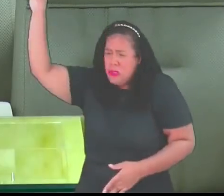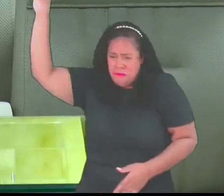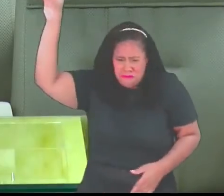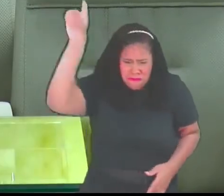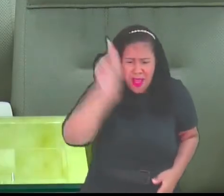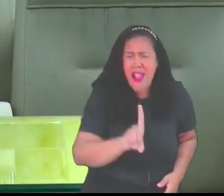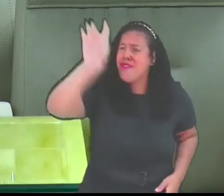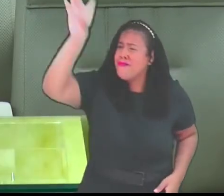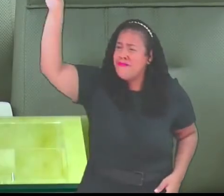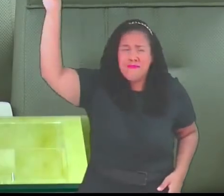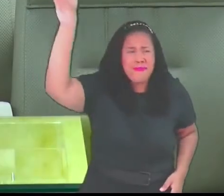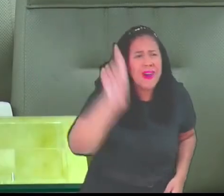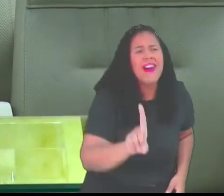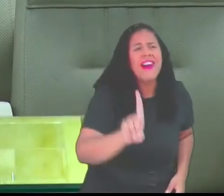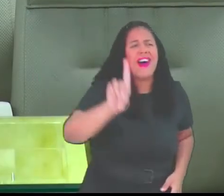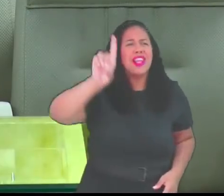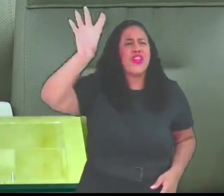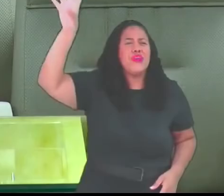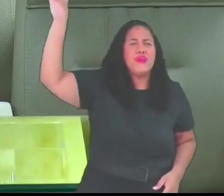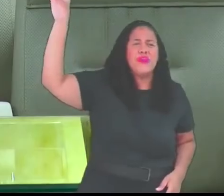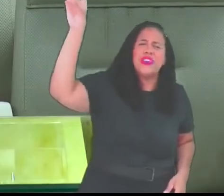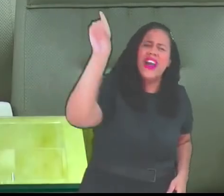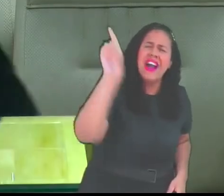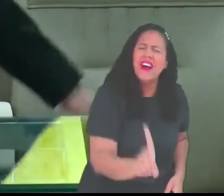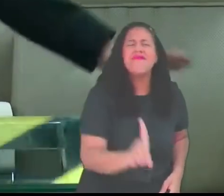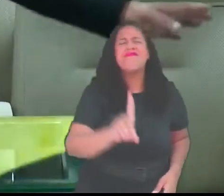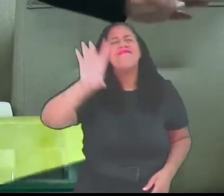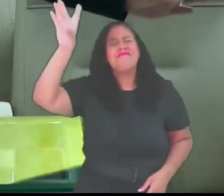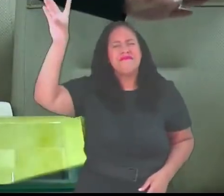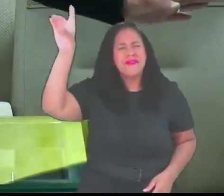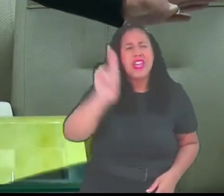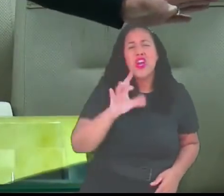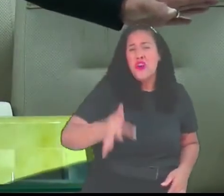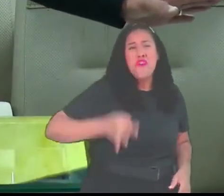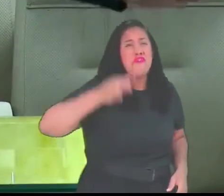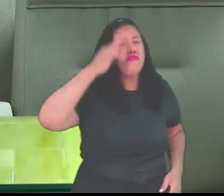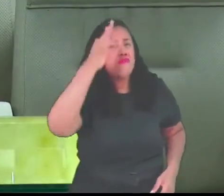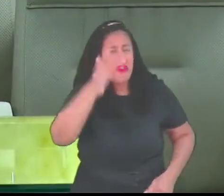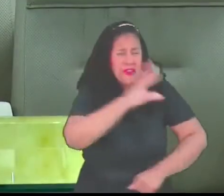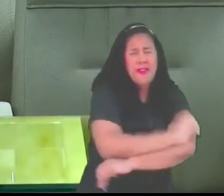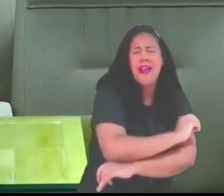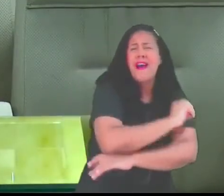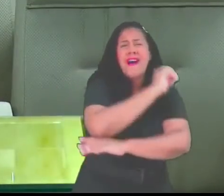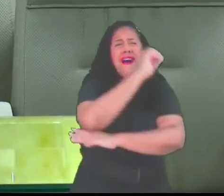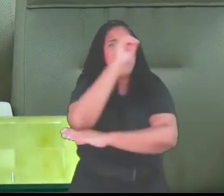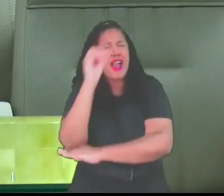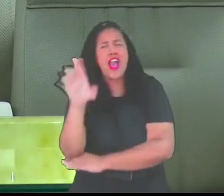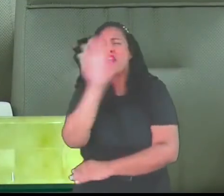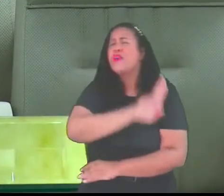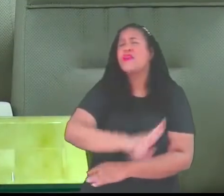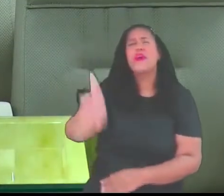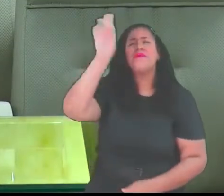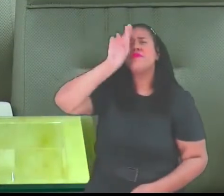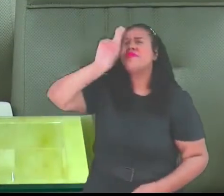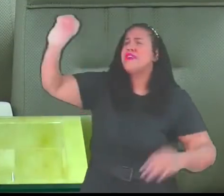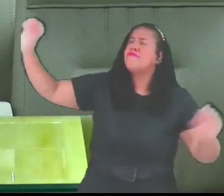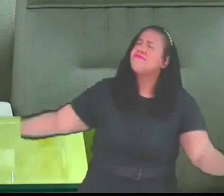está vindo, Deus está vindo, Deus está vindo. Amanhã vai raiar e o nome dele vai ser